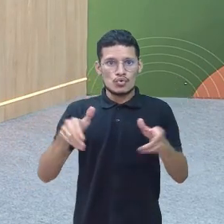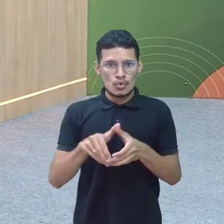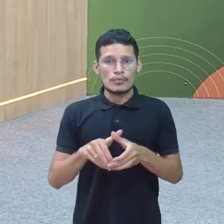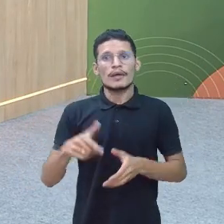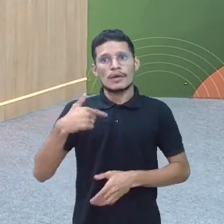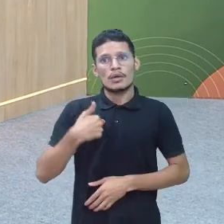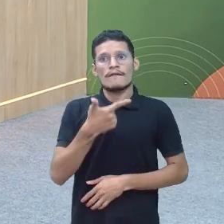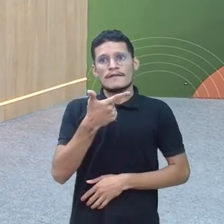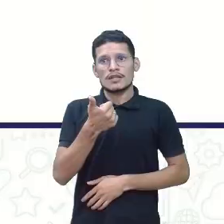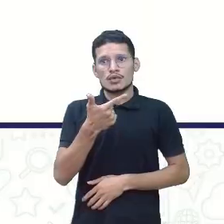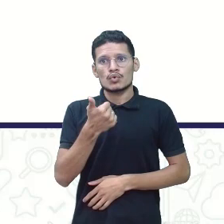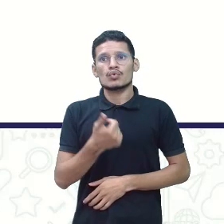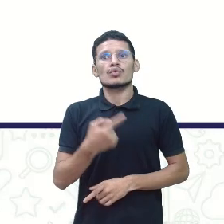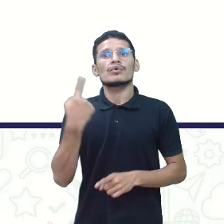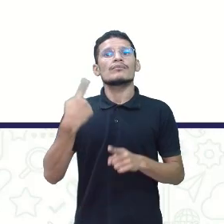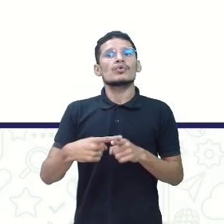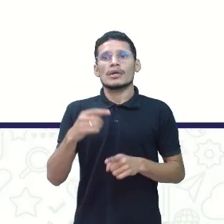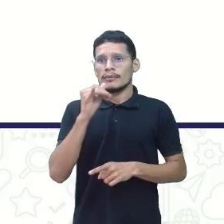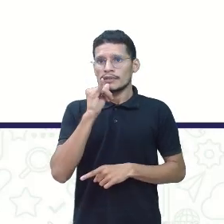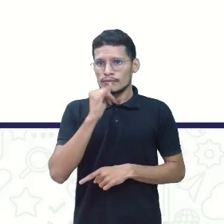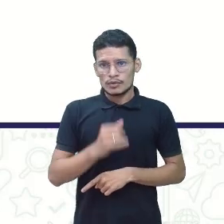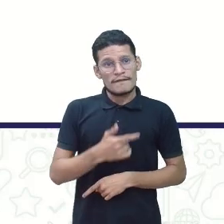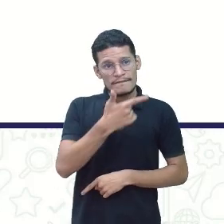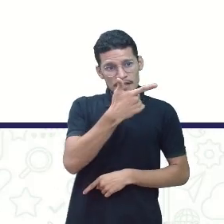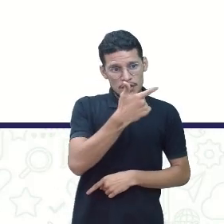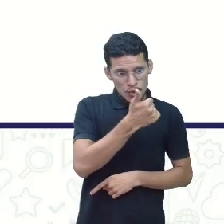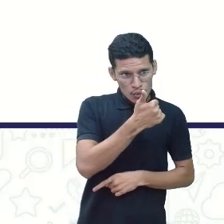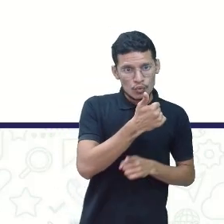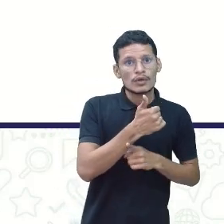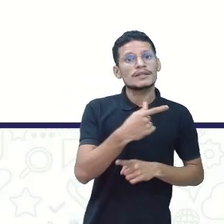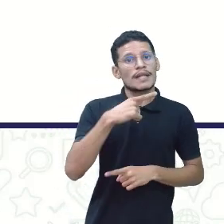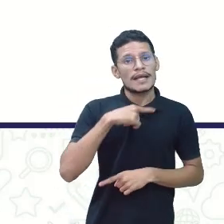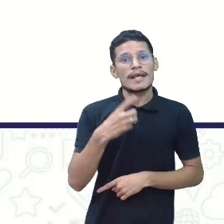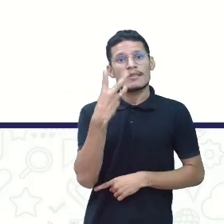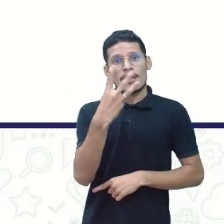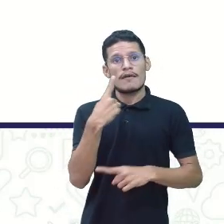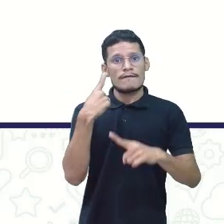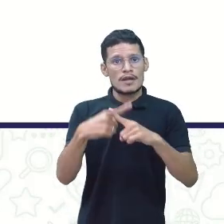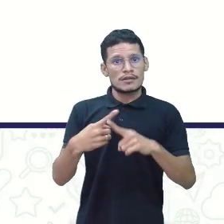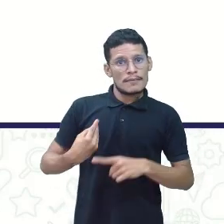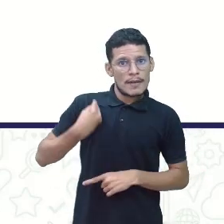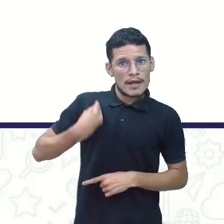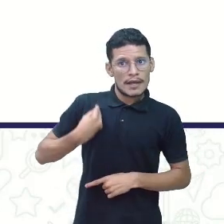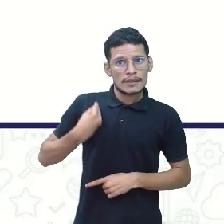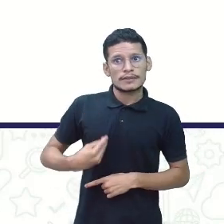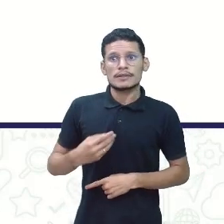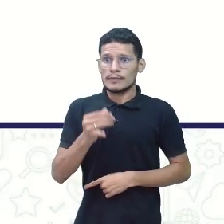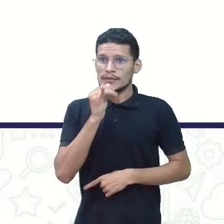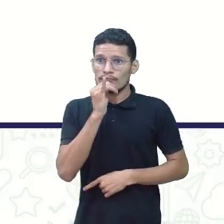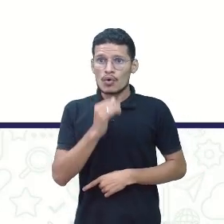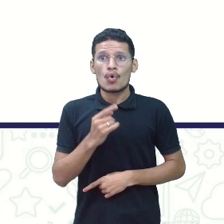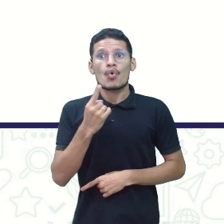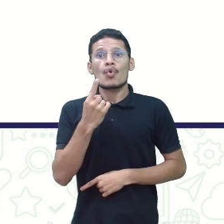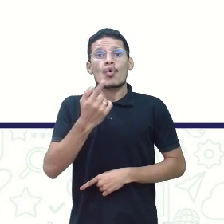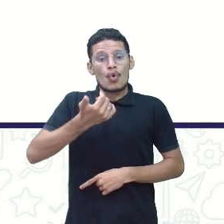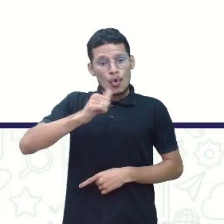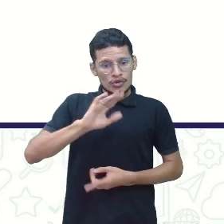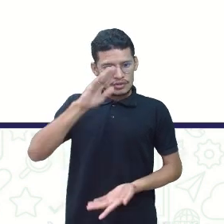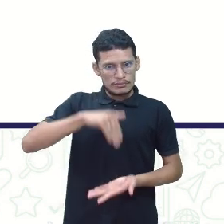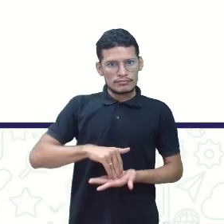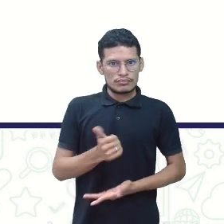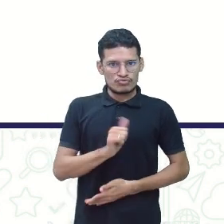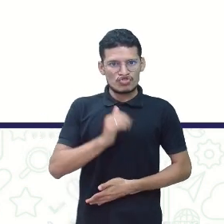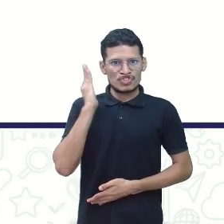esse número, ó. 21 anos é uma idade que aparece 3 vezes de 11, que é o total nesse conjunto. Ou